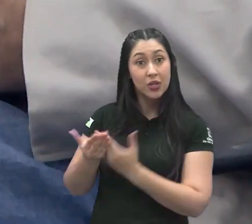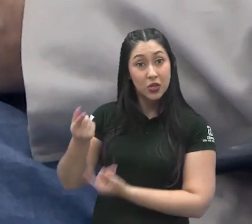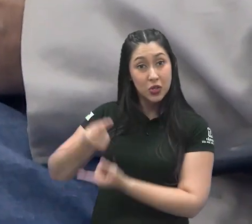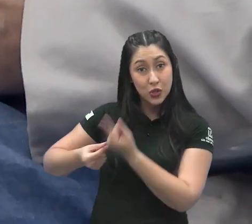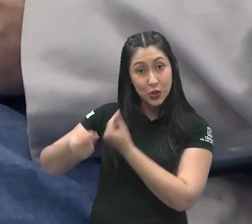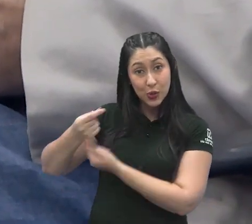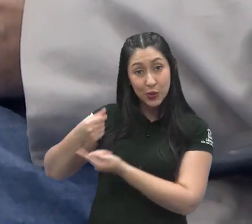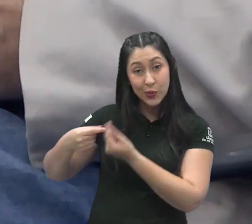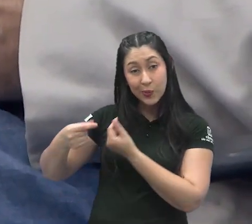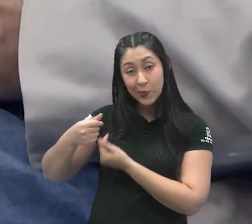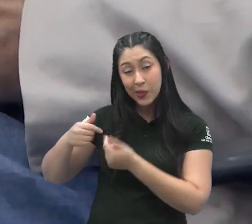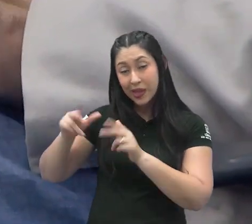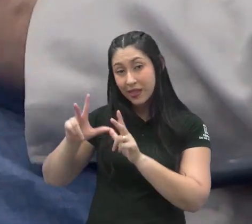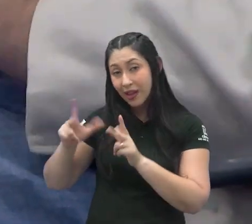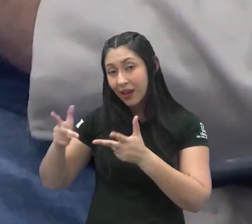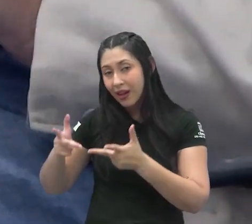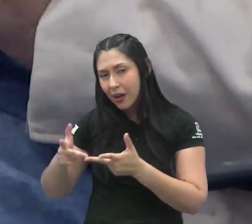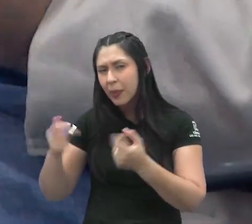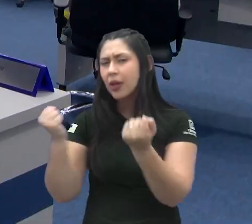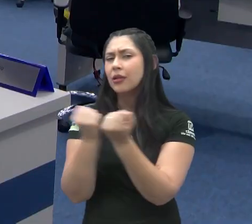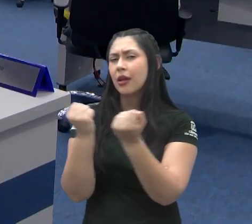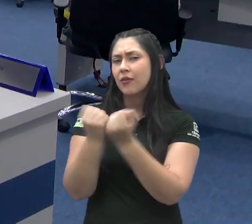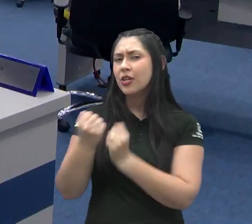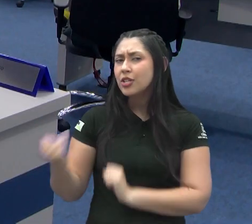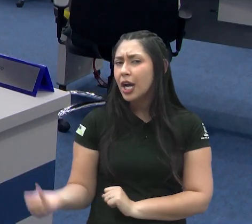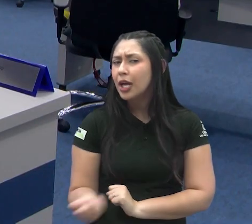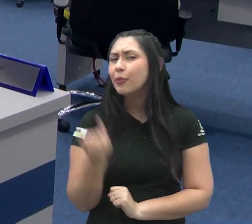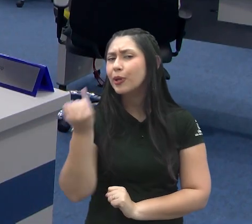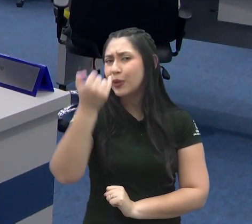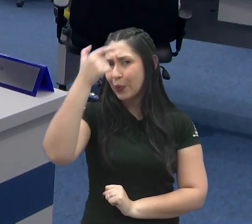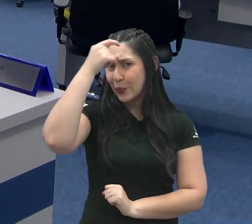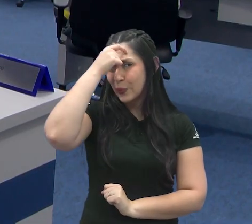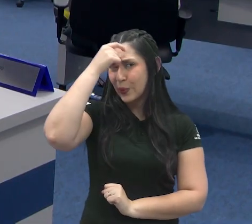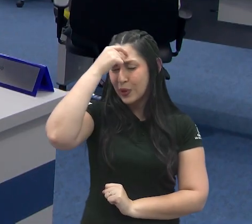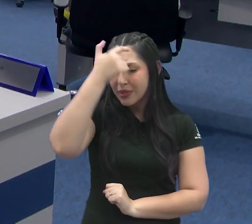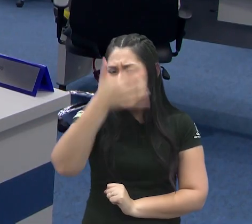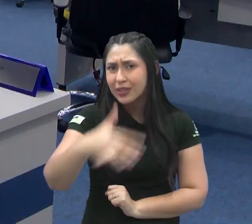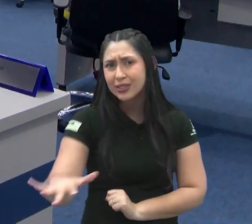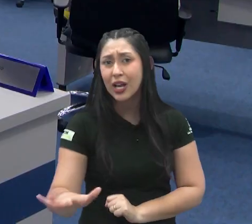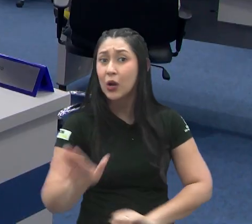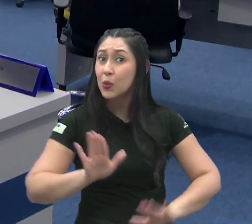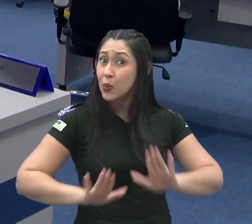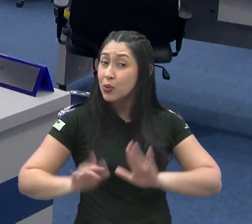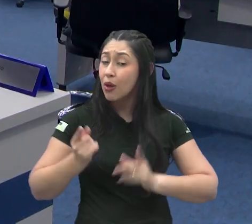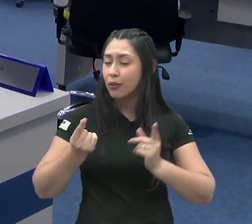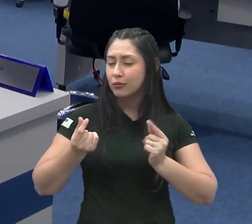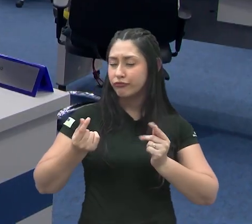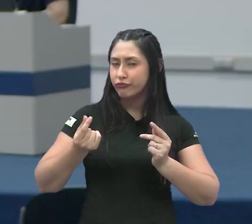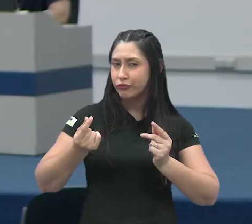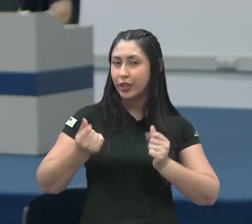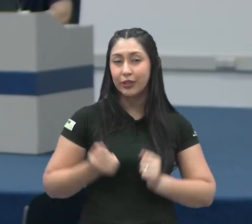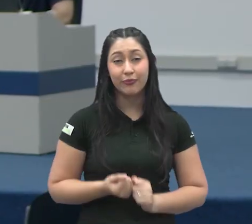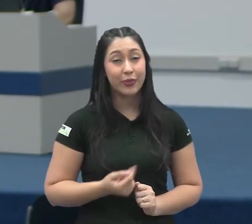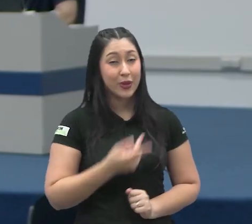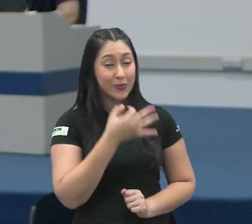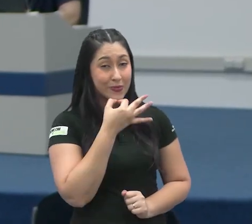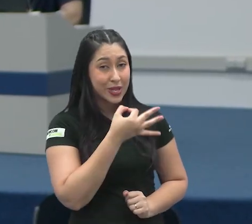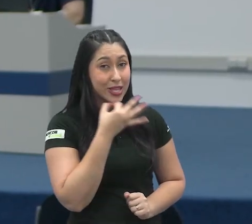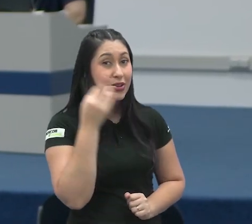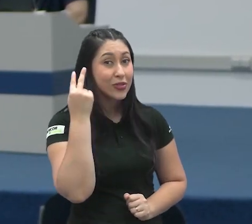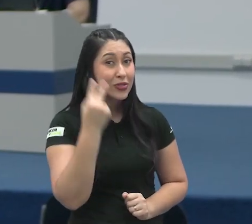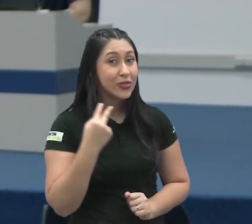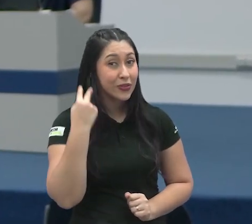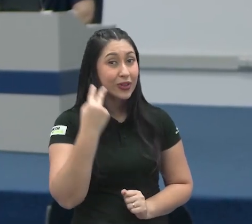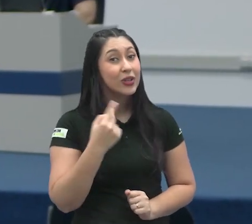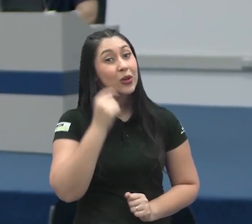de Economia da Câmara também defende a importância de conscientizar a população sobre cuidados financeiros. Segundo o vereador